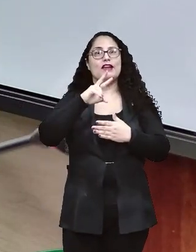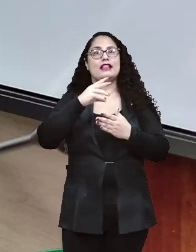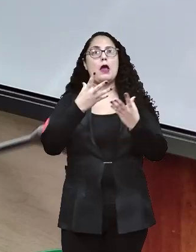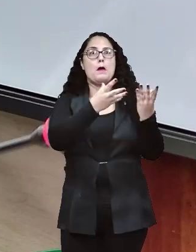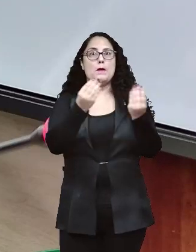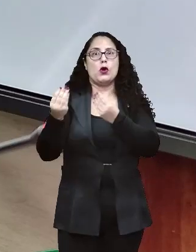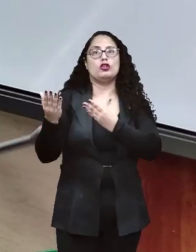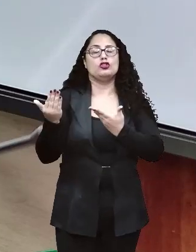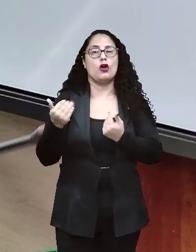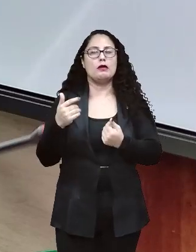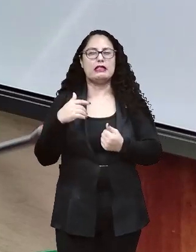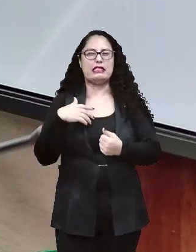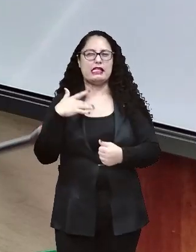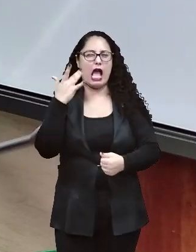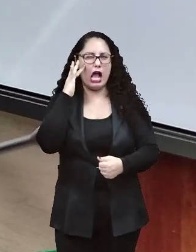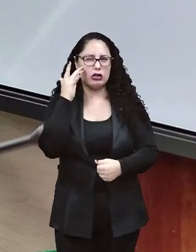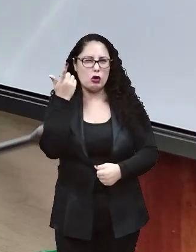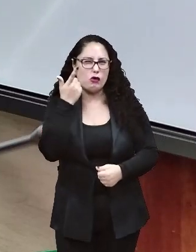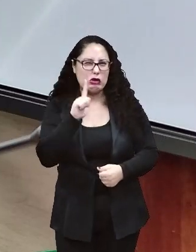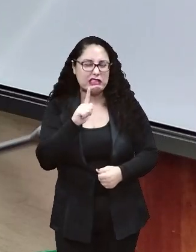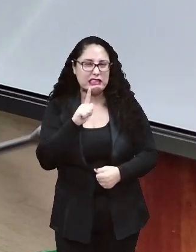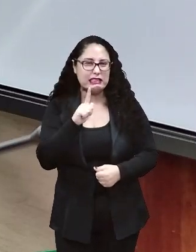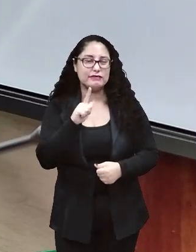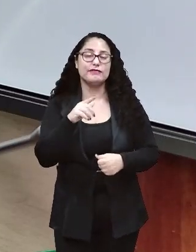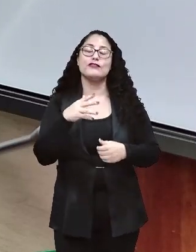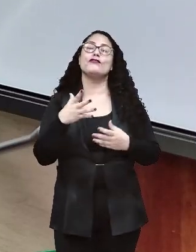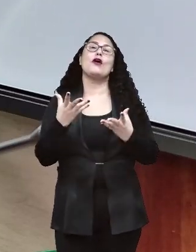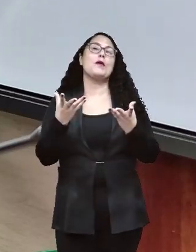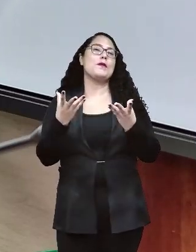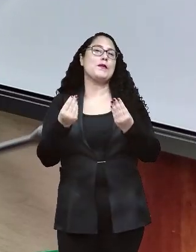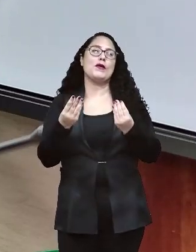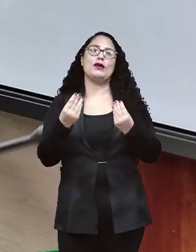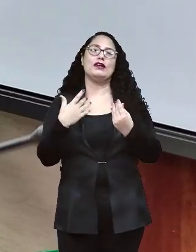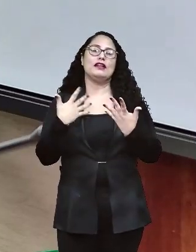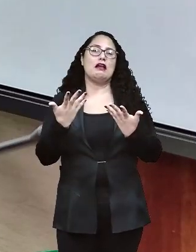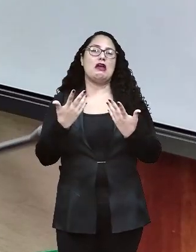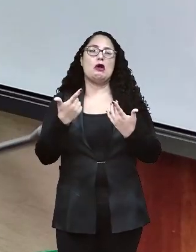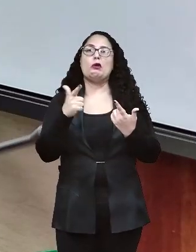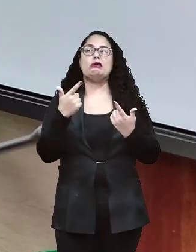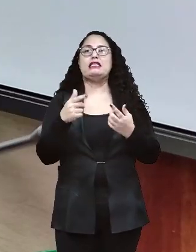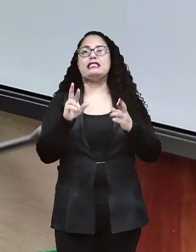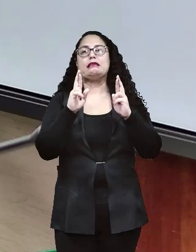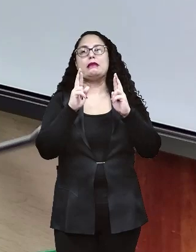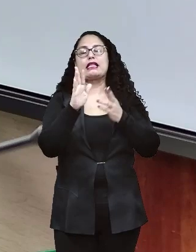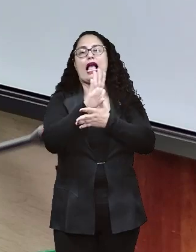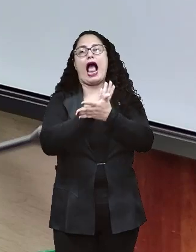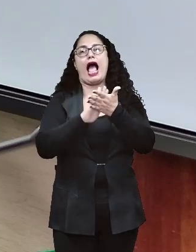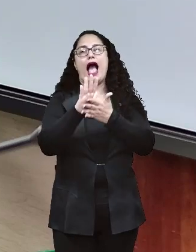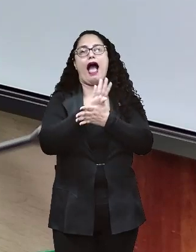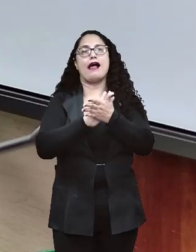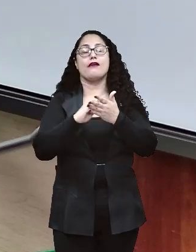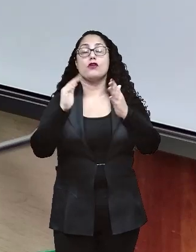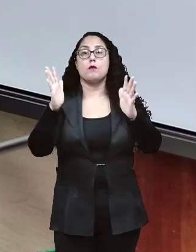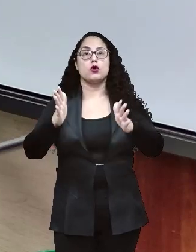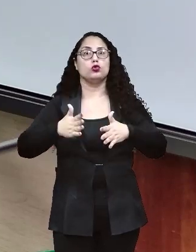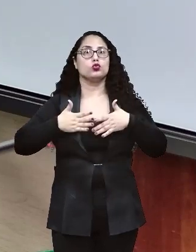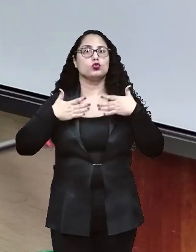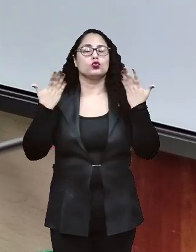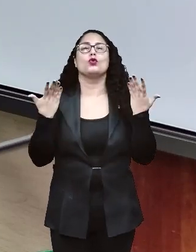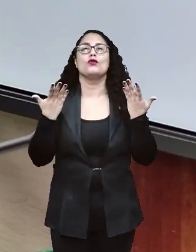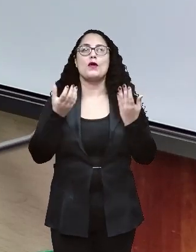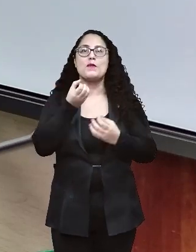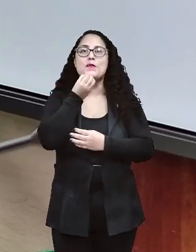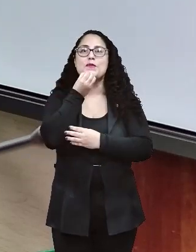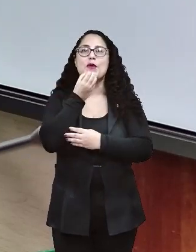muitos jovens, será que eu vou conseguir, né? E foi muito, eu vim sem expectativa e foi assim uma surpresa muito,